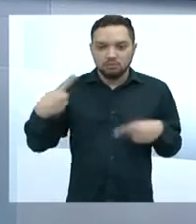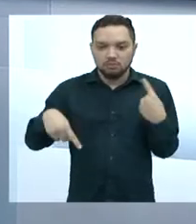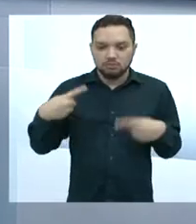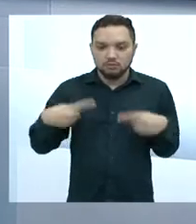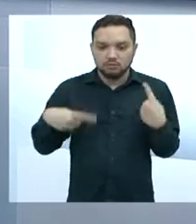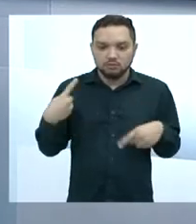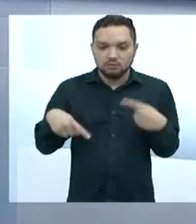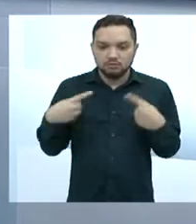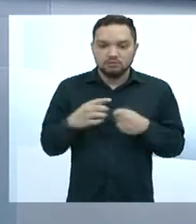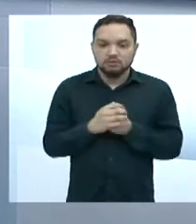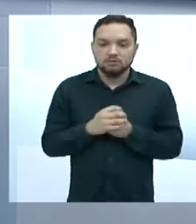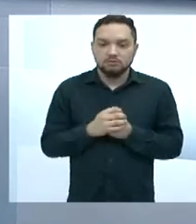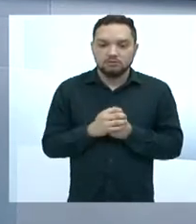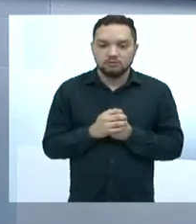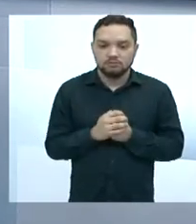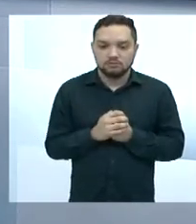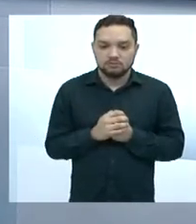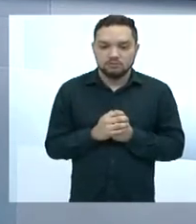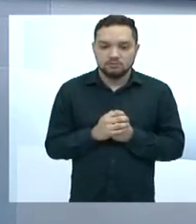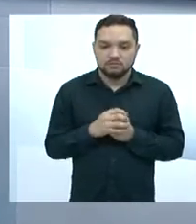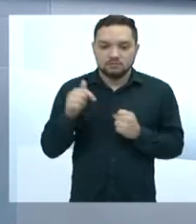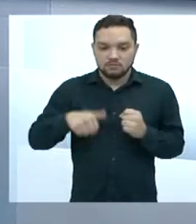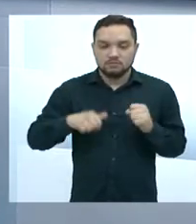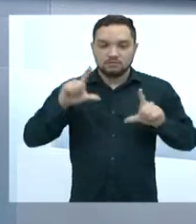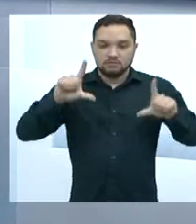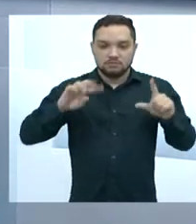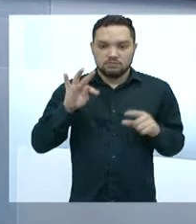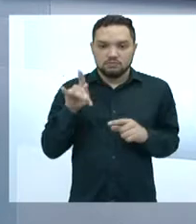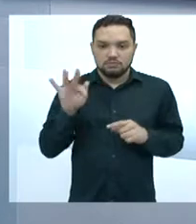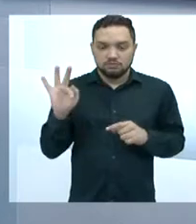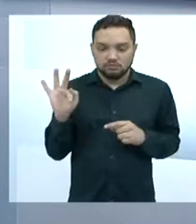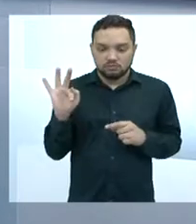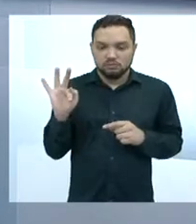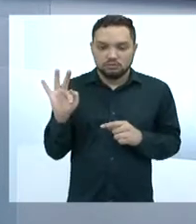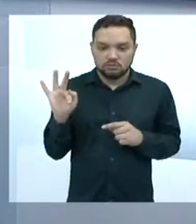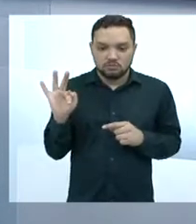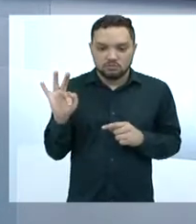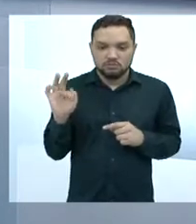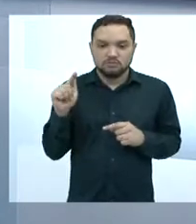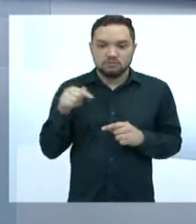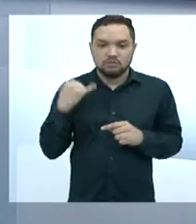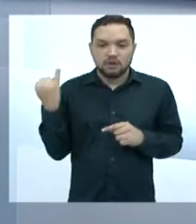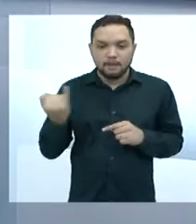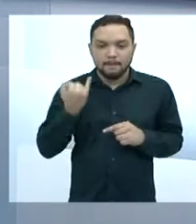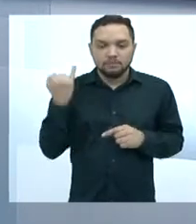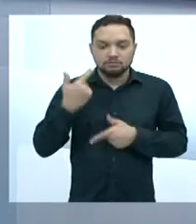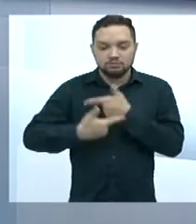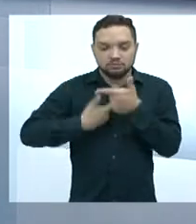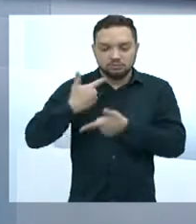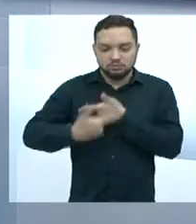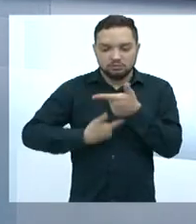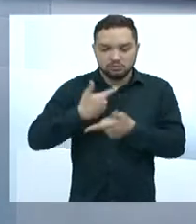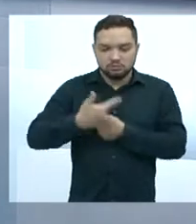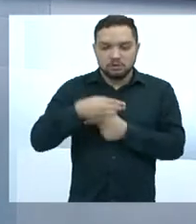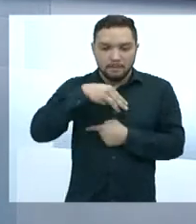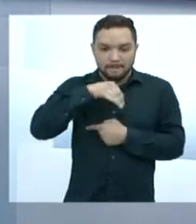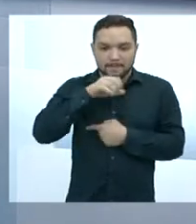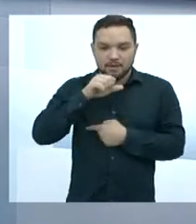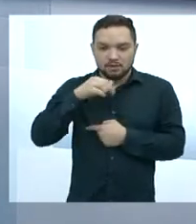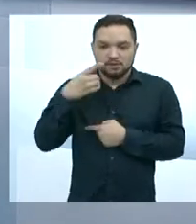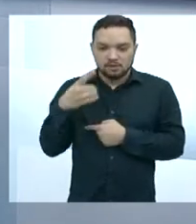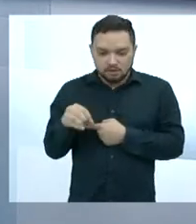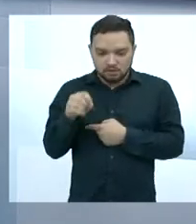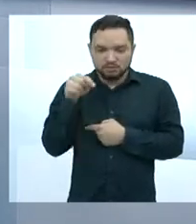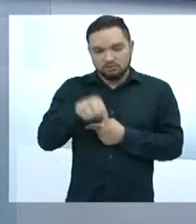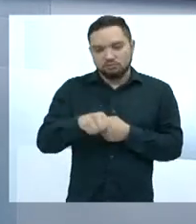da TV pública, que é a TV Fortaleza, no cumprimento da sua importante missão junto à